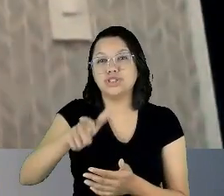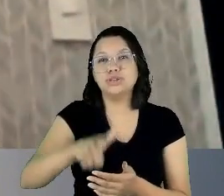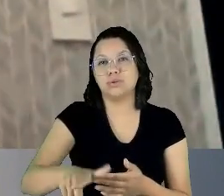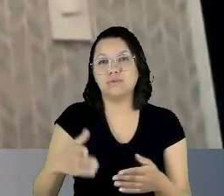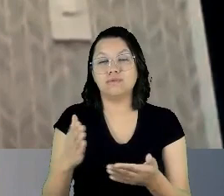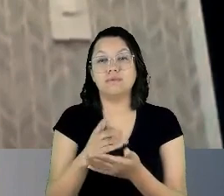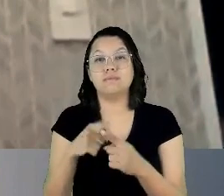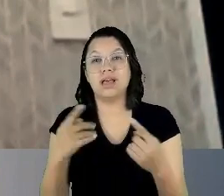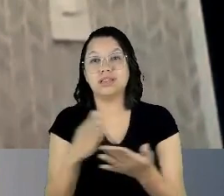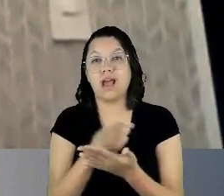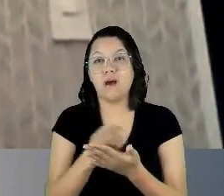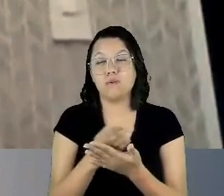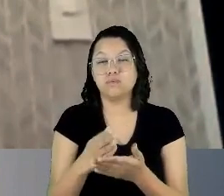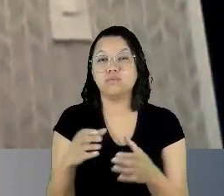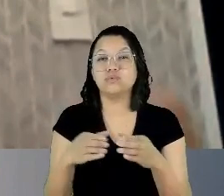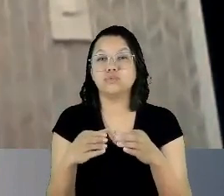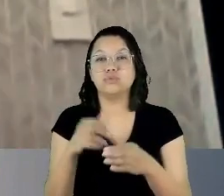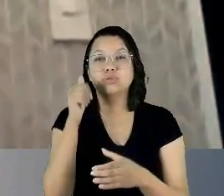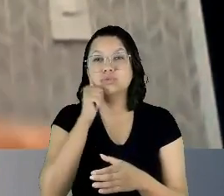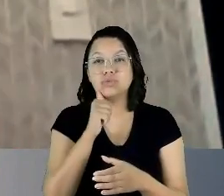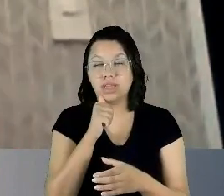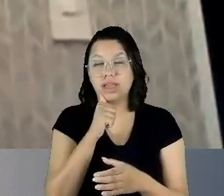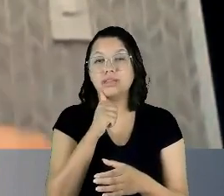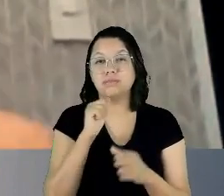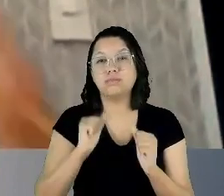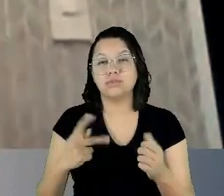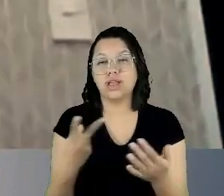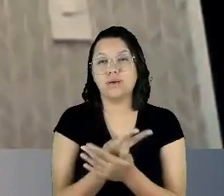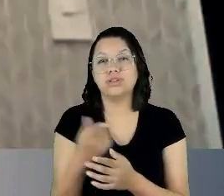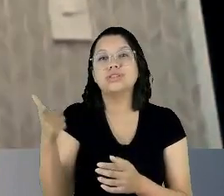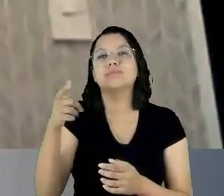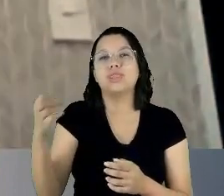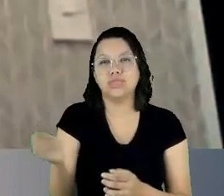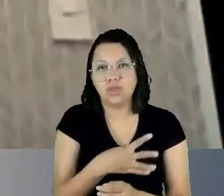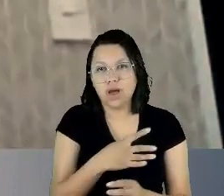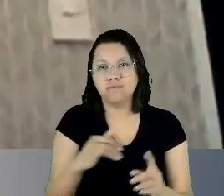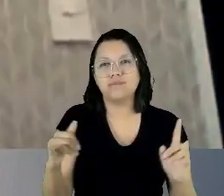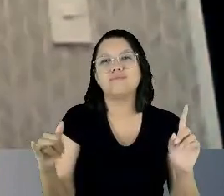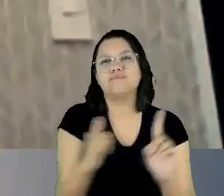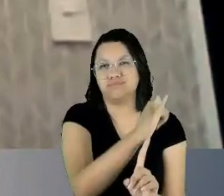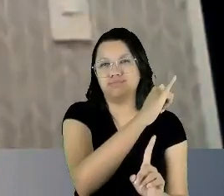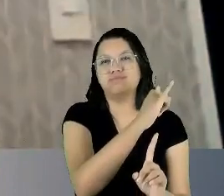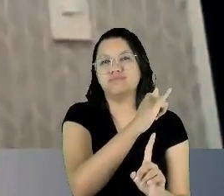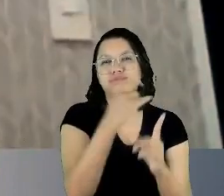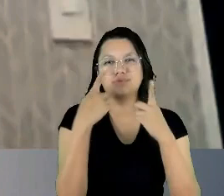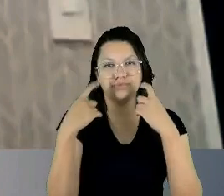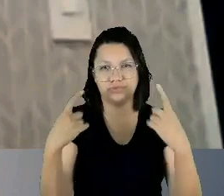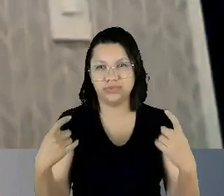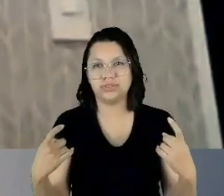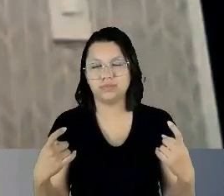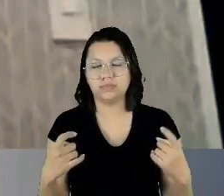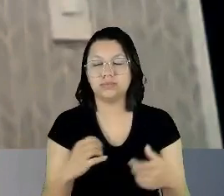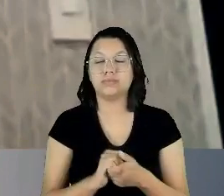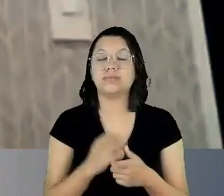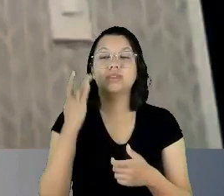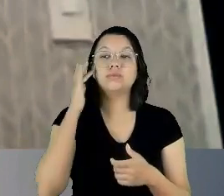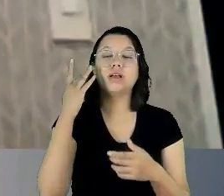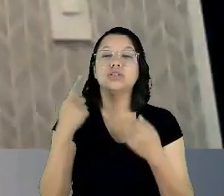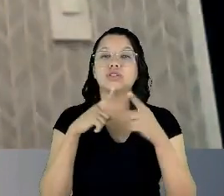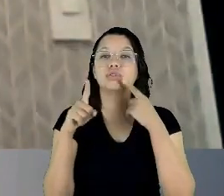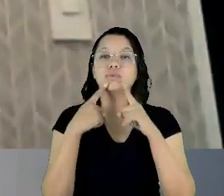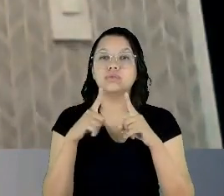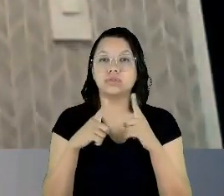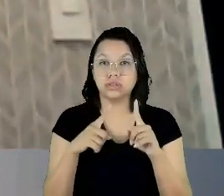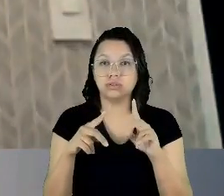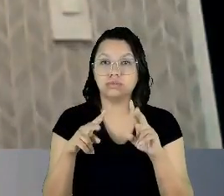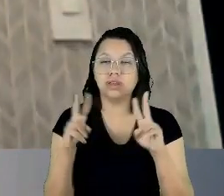alguns grupos de mulheres estão muito mais suscetíveis a sofrerem novas violências. Então, eu acho que a discussão ela tem que se dar nesse